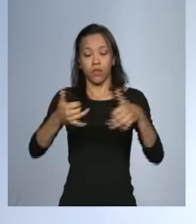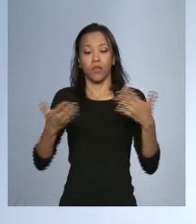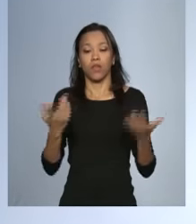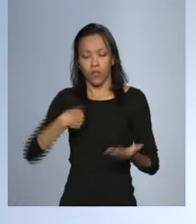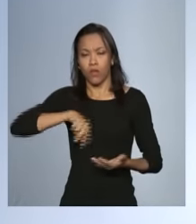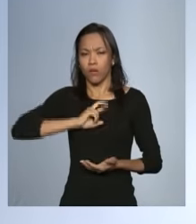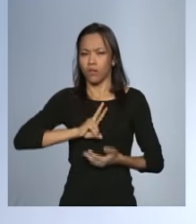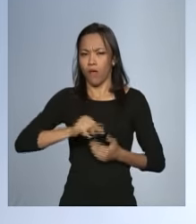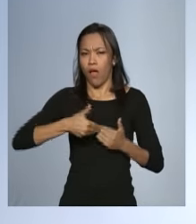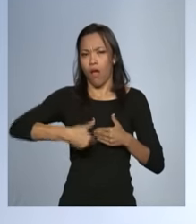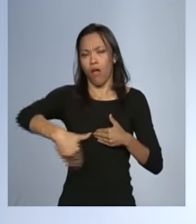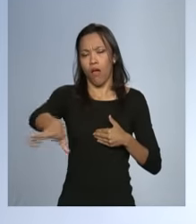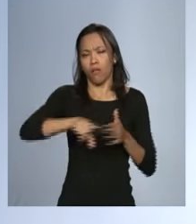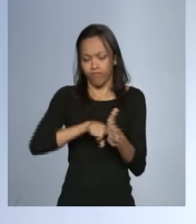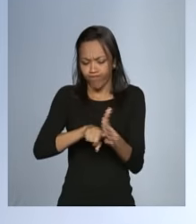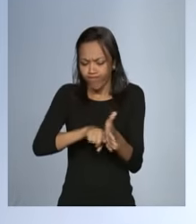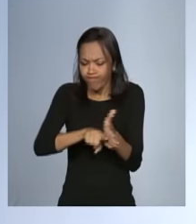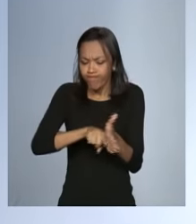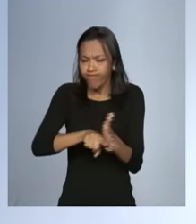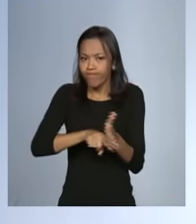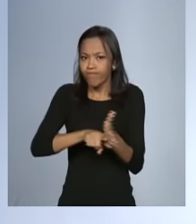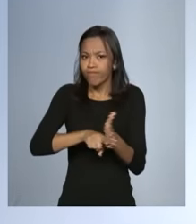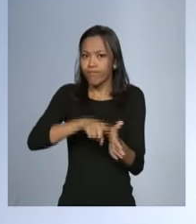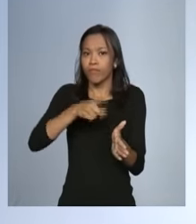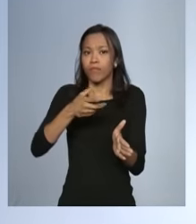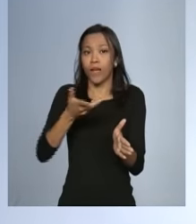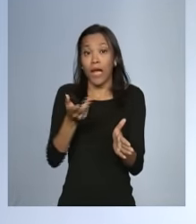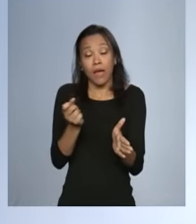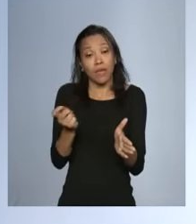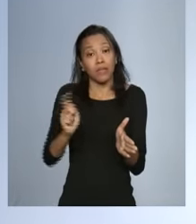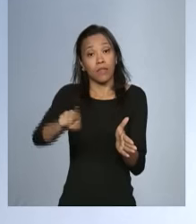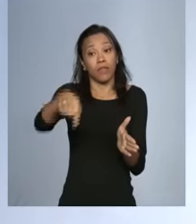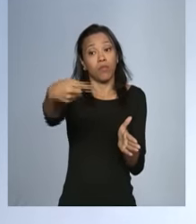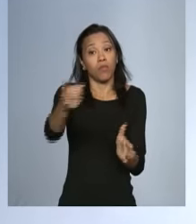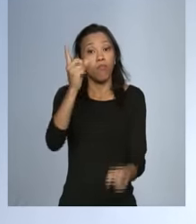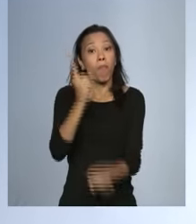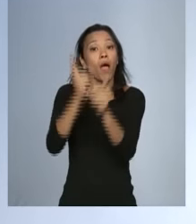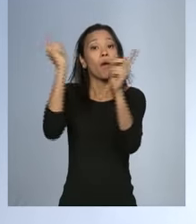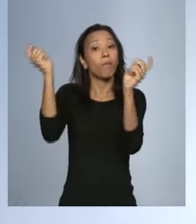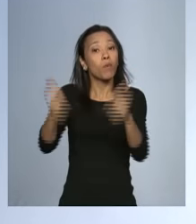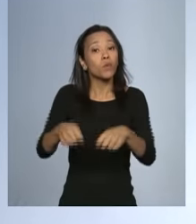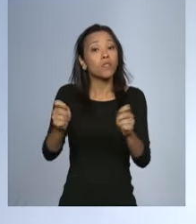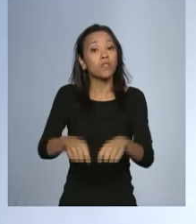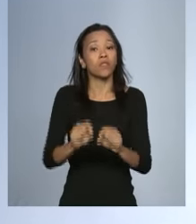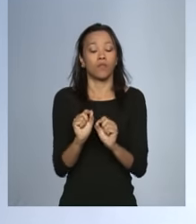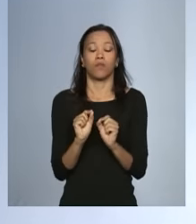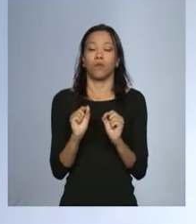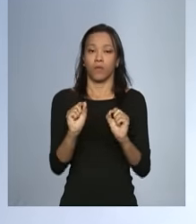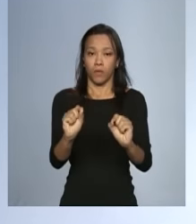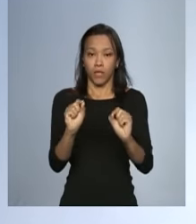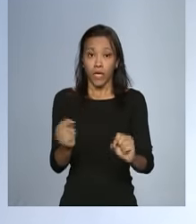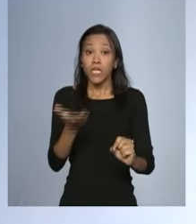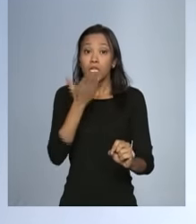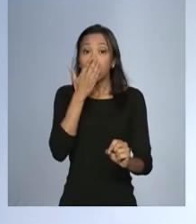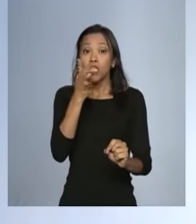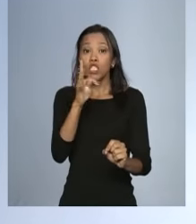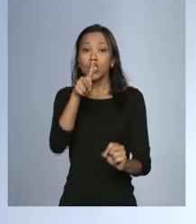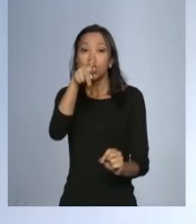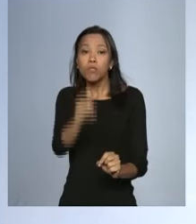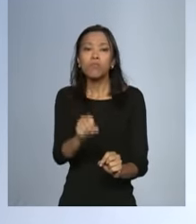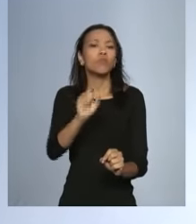investigar para depurar muito Possivelmente H aqui tipos de crimes